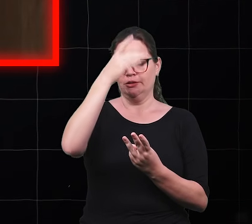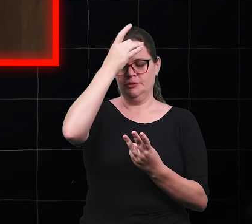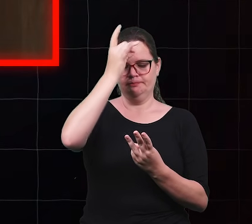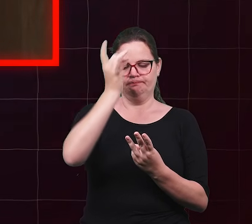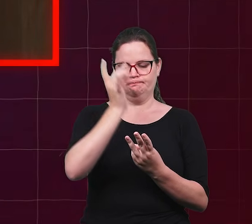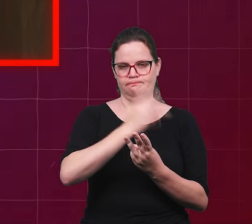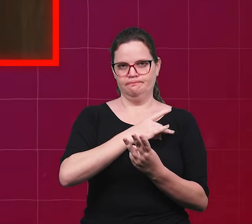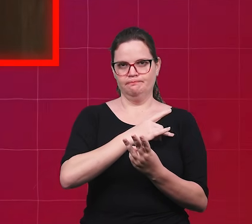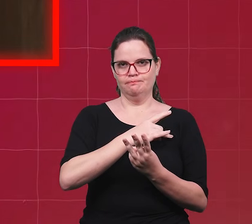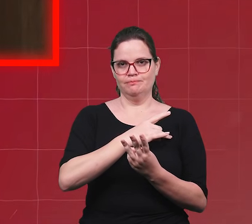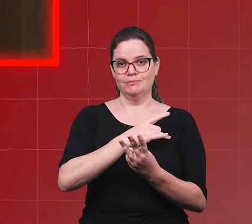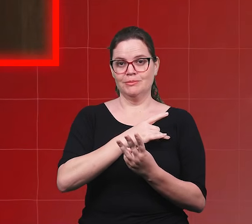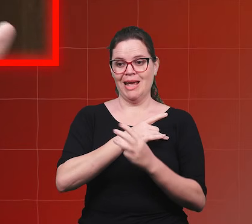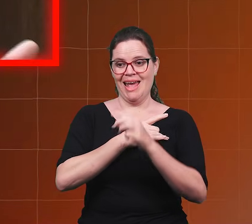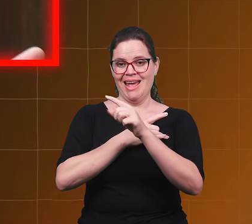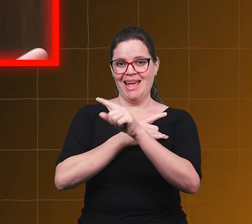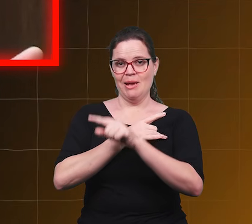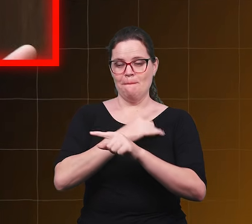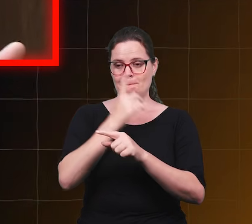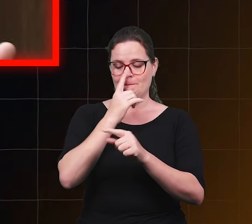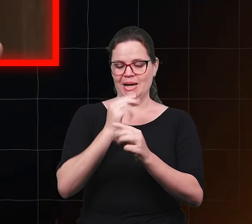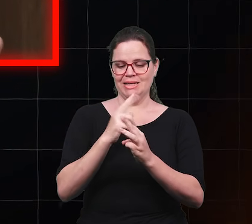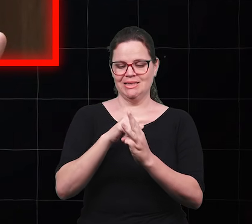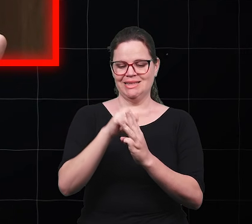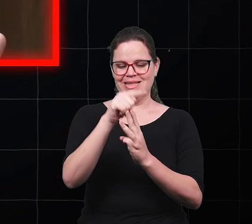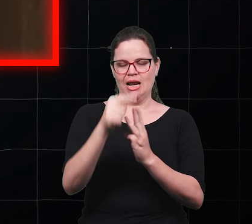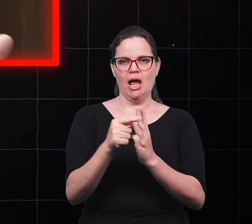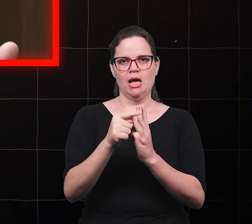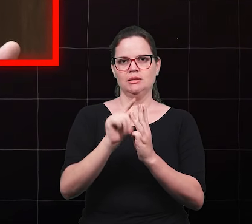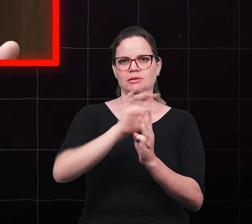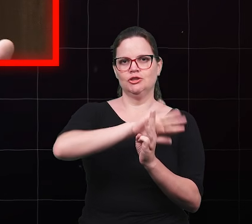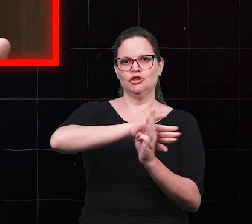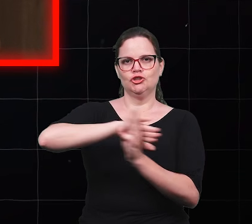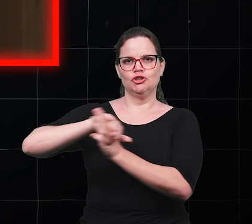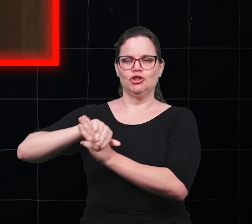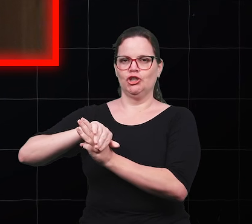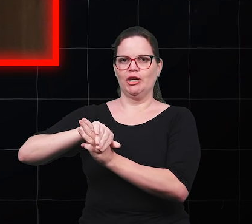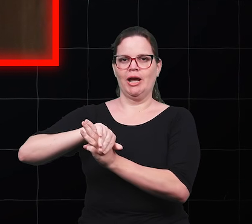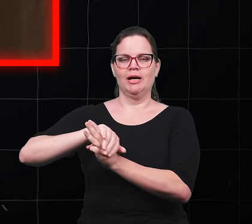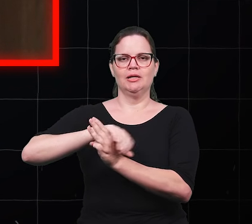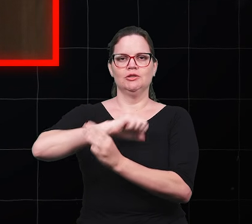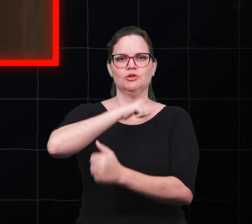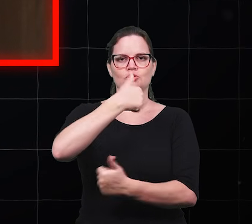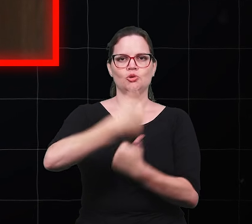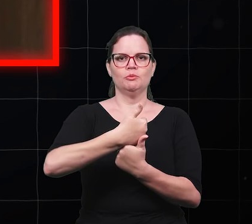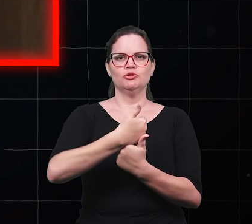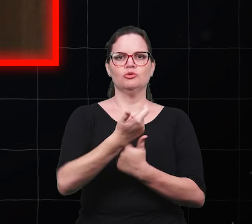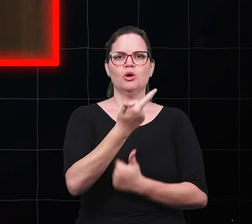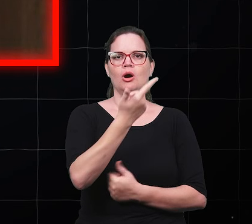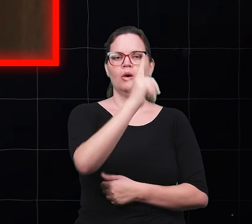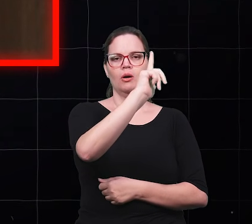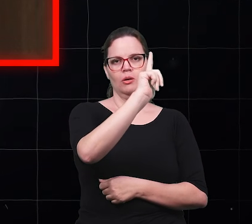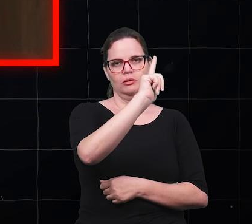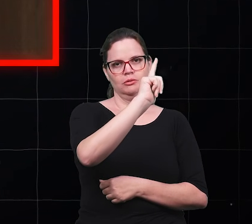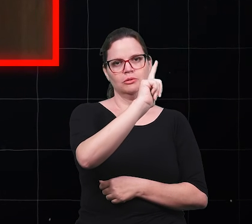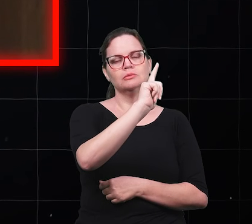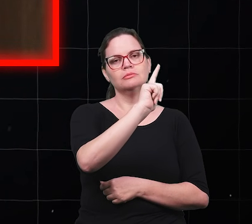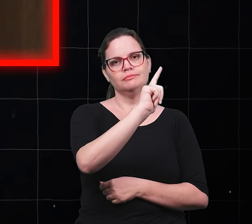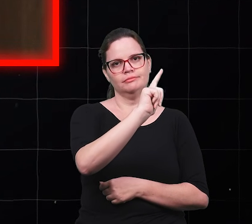Santo deixam de ser prioridade na vida do homem, na vida da igreja,